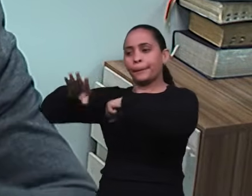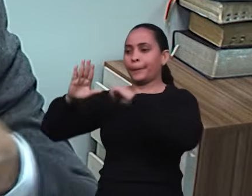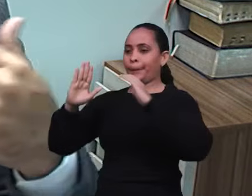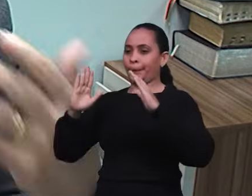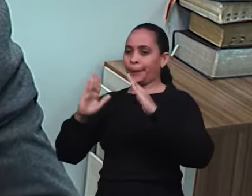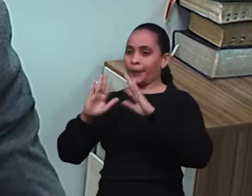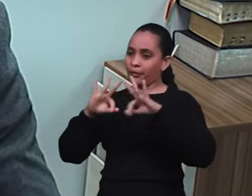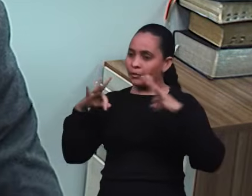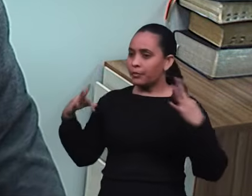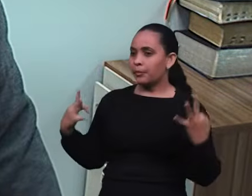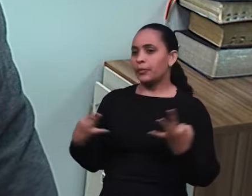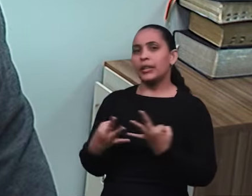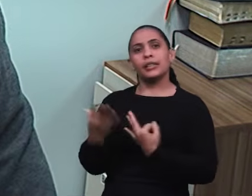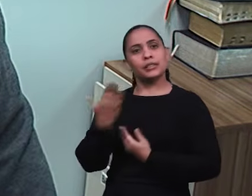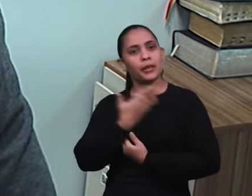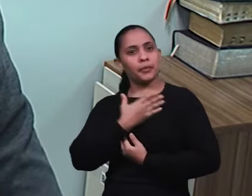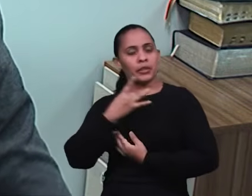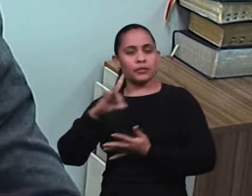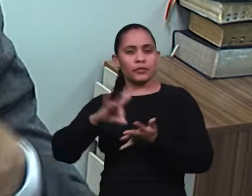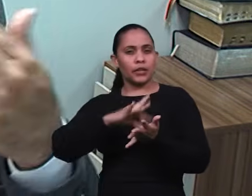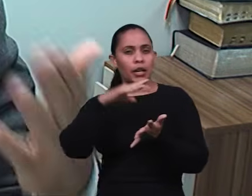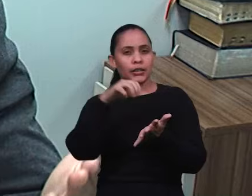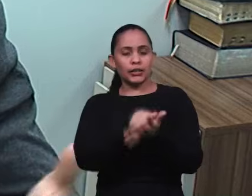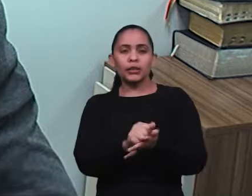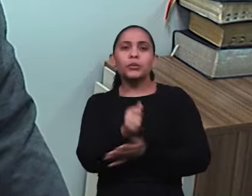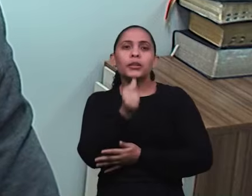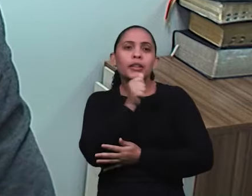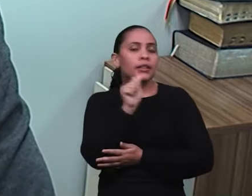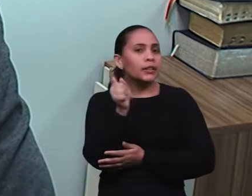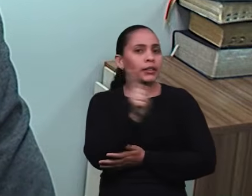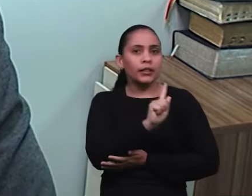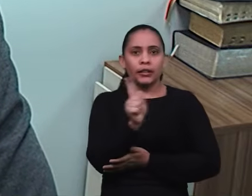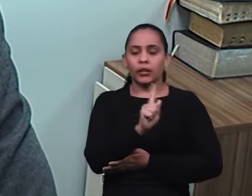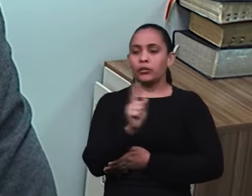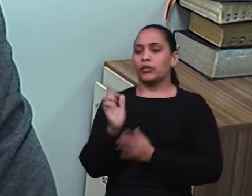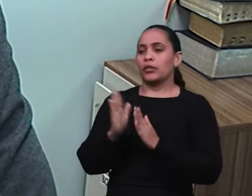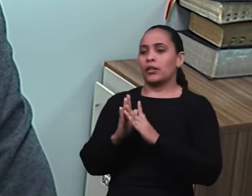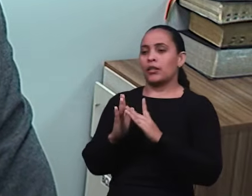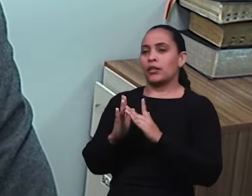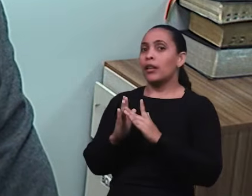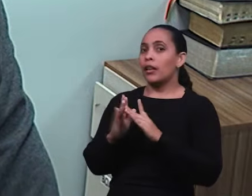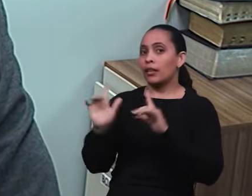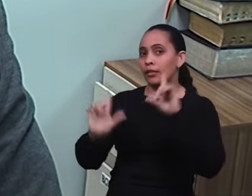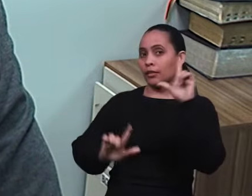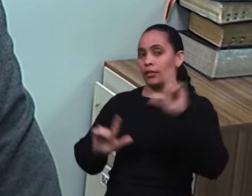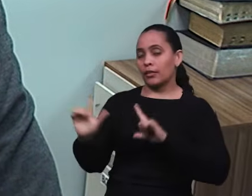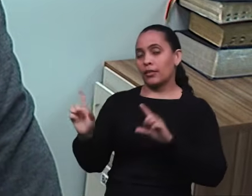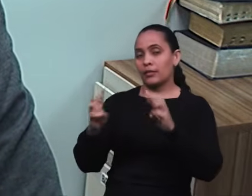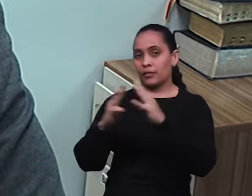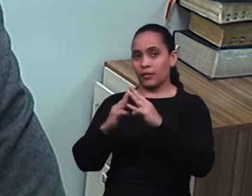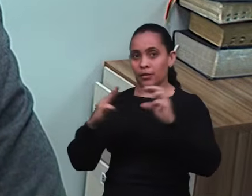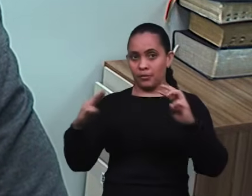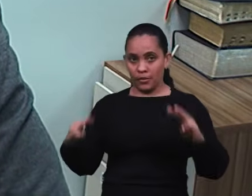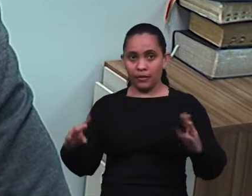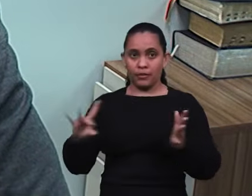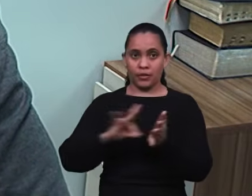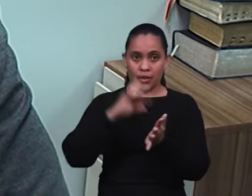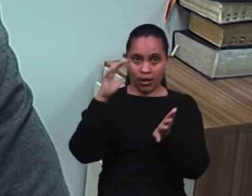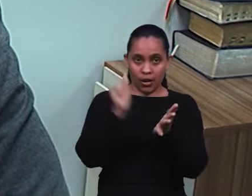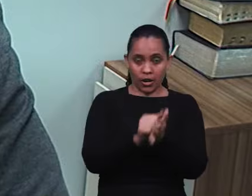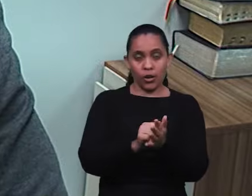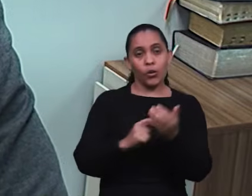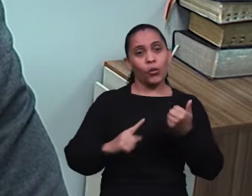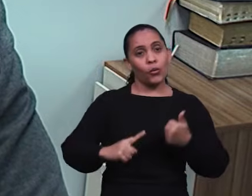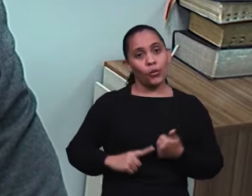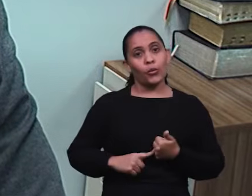família, com os amigos. Se você não é inscrito no YouTube, você que nos acompanha a TV Manaí no YouTube, faça a sua inscrição, clique em